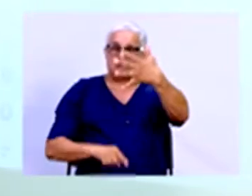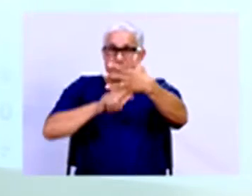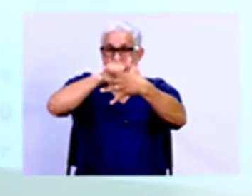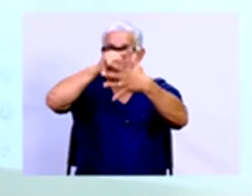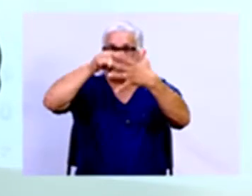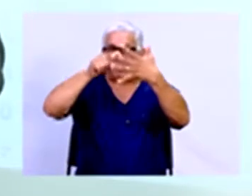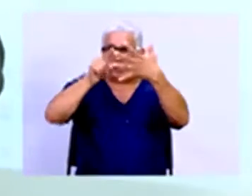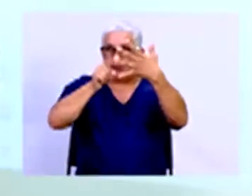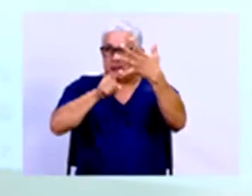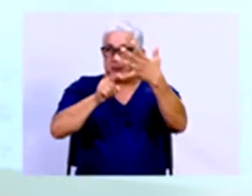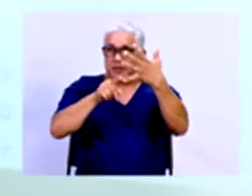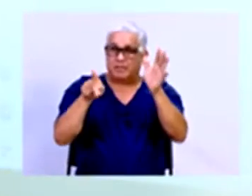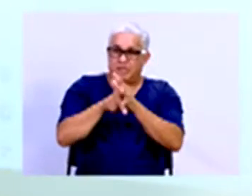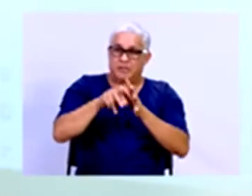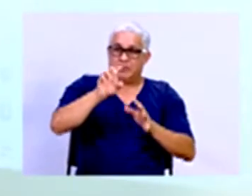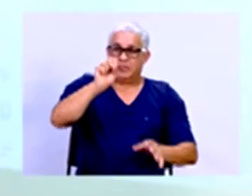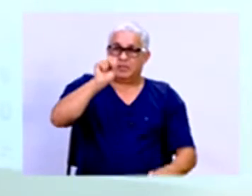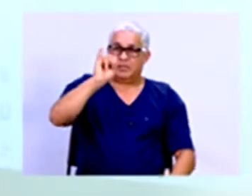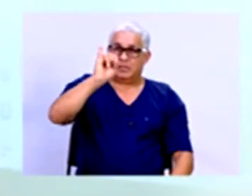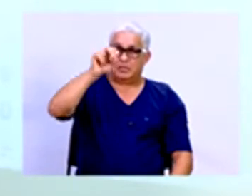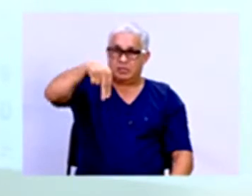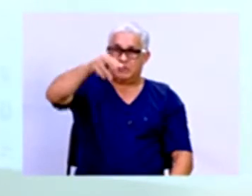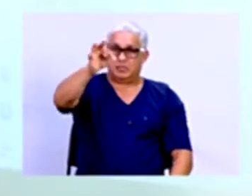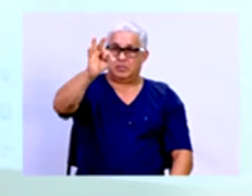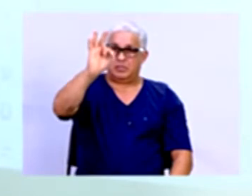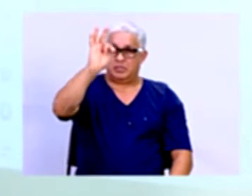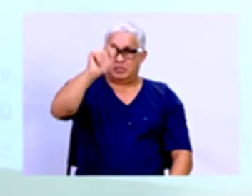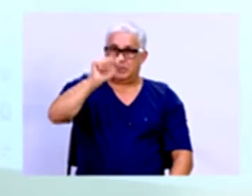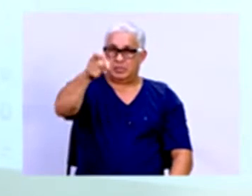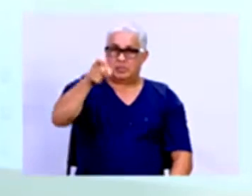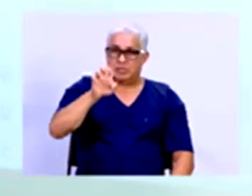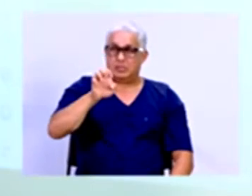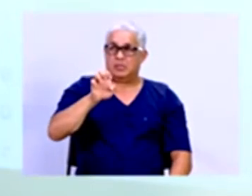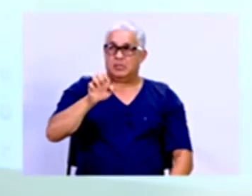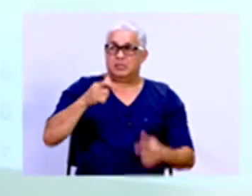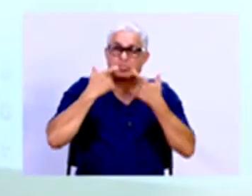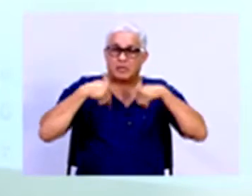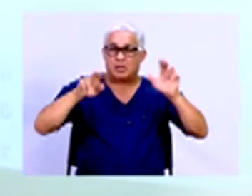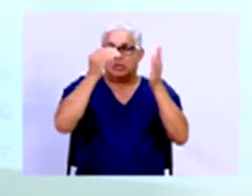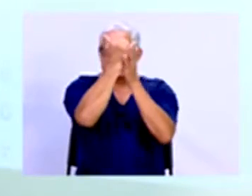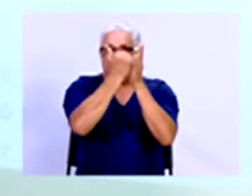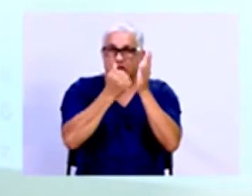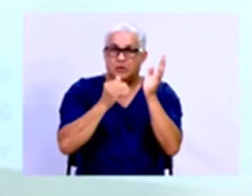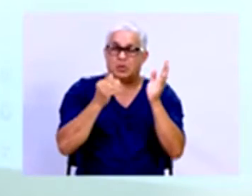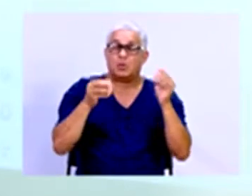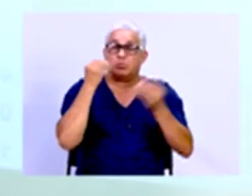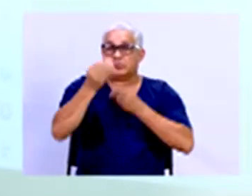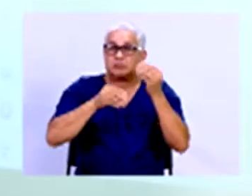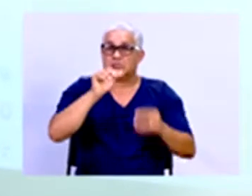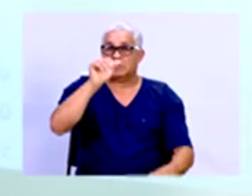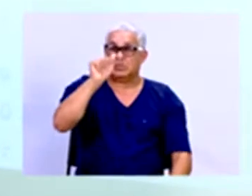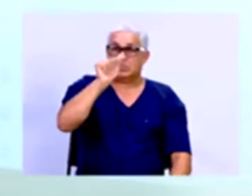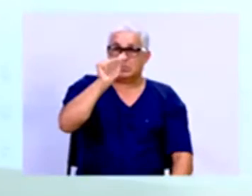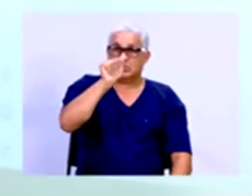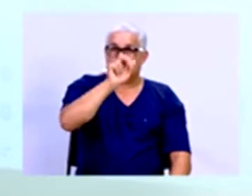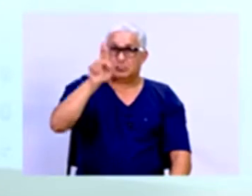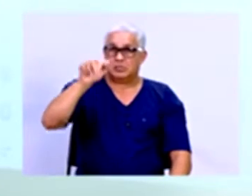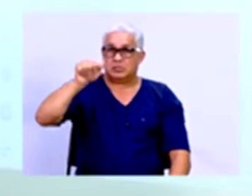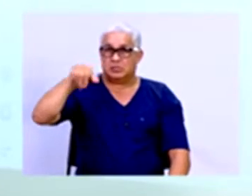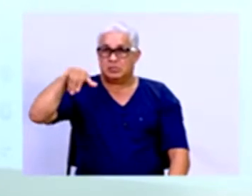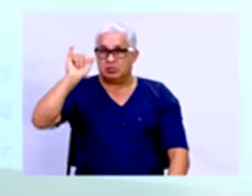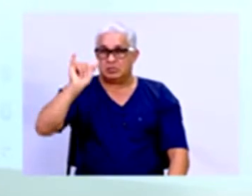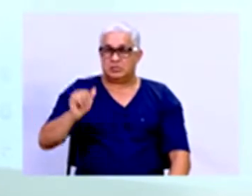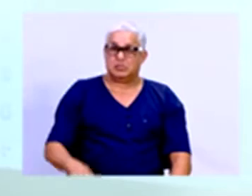de sintaxe da linguagem de programação. Vamos ver agora como que funciona o array. Né? O array basicamente ele é